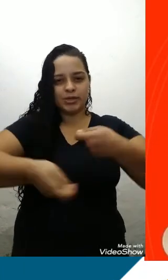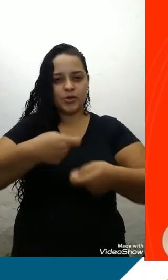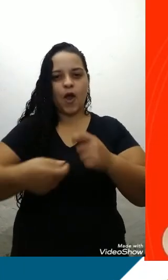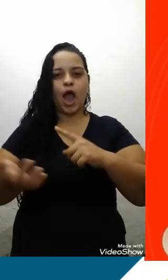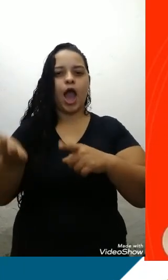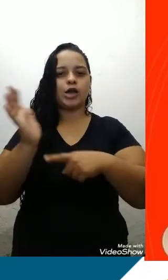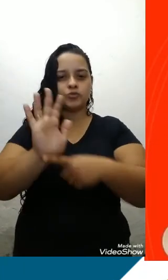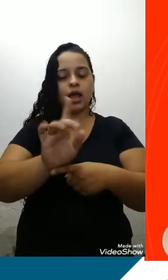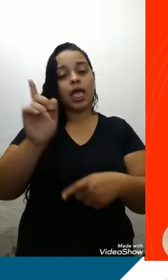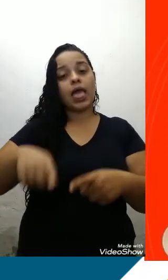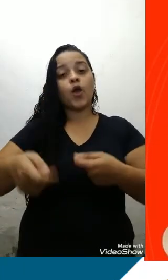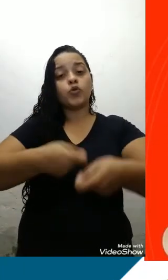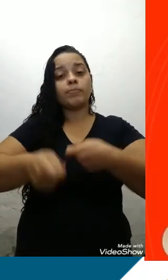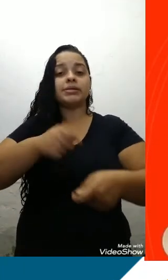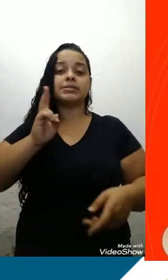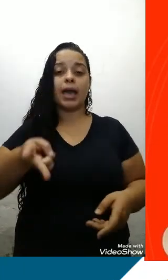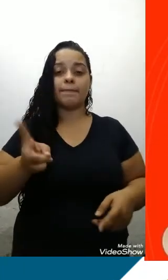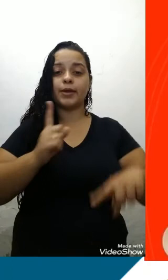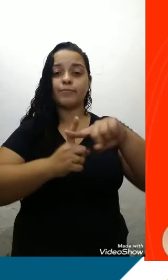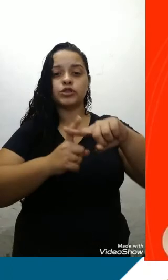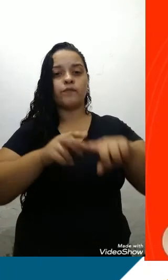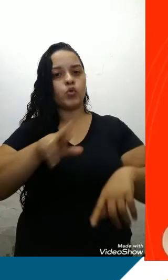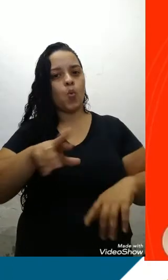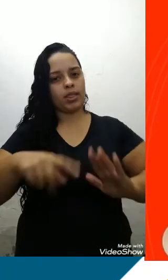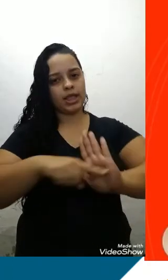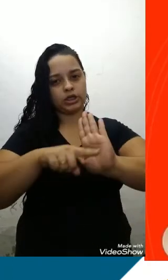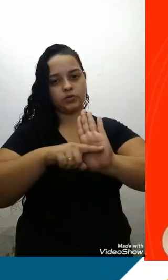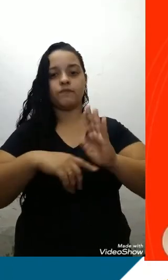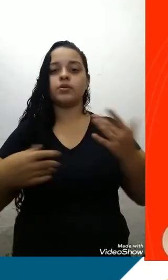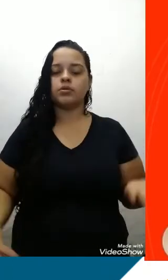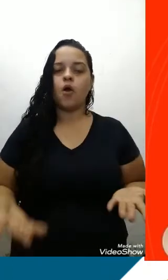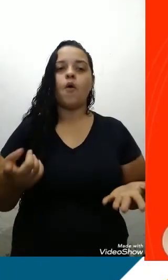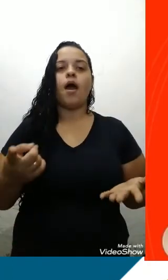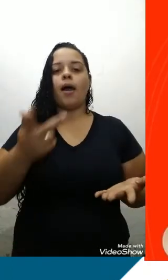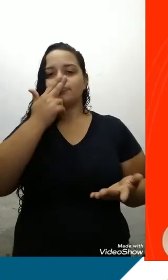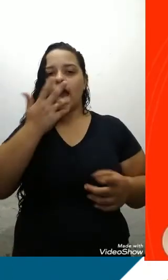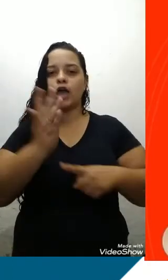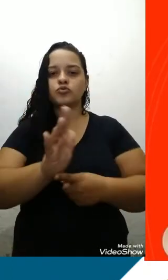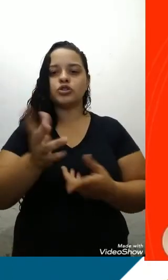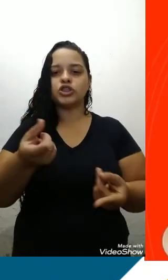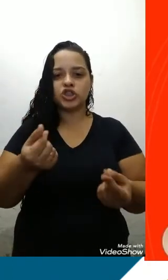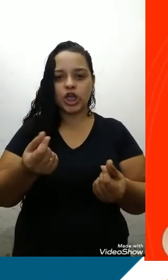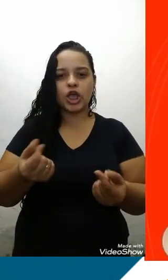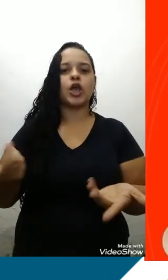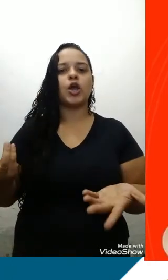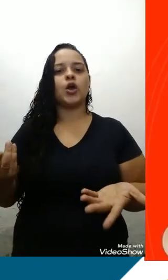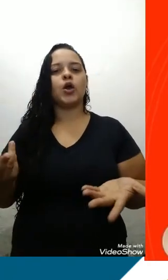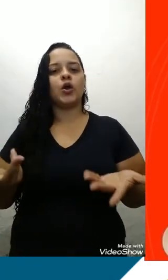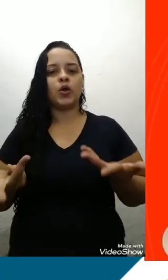ou seja, a economia está sempre no positivo e não no negativo. Com isso, se criam taxas, se criam